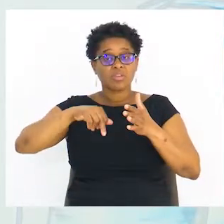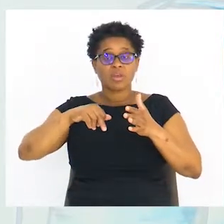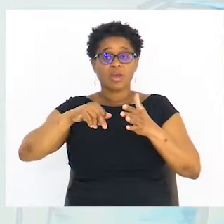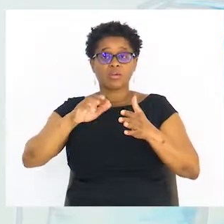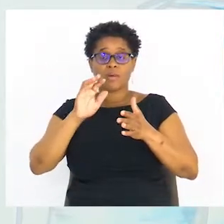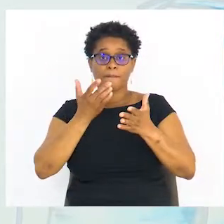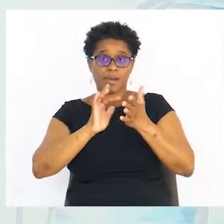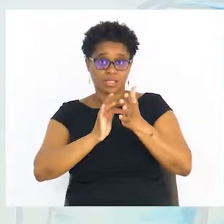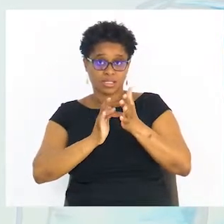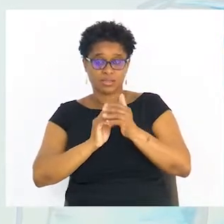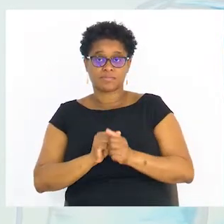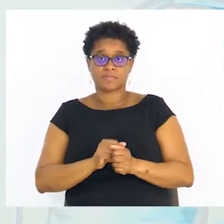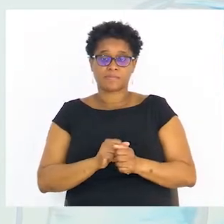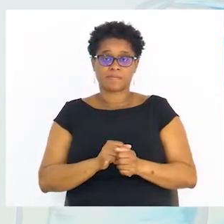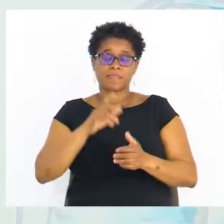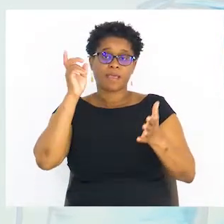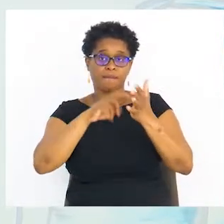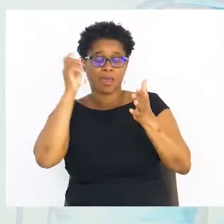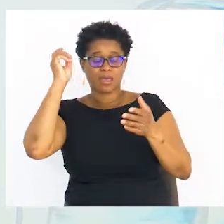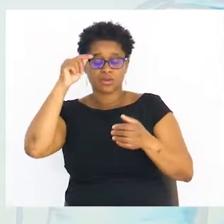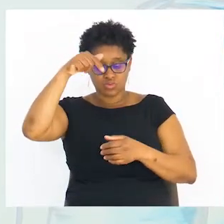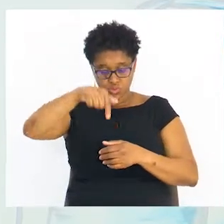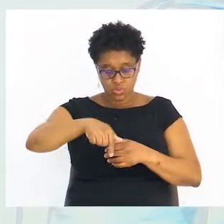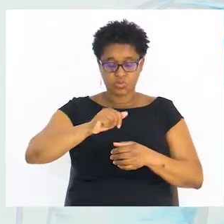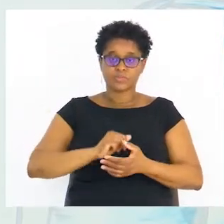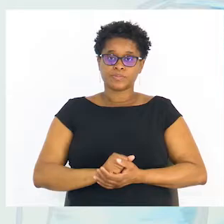África, a América do Sul.